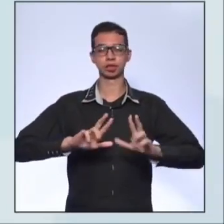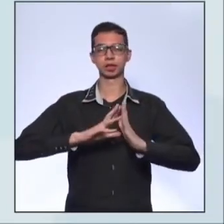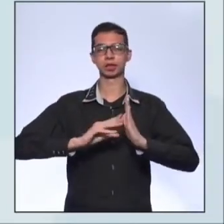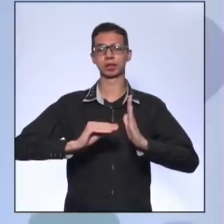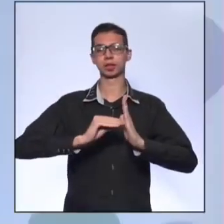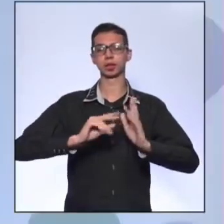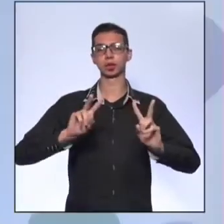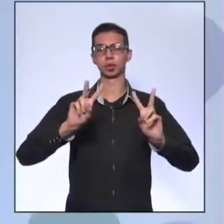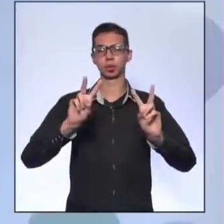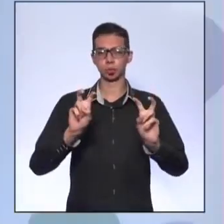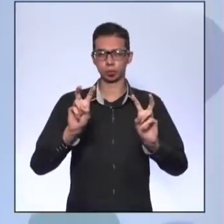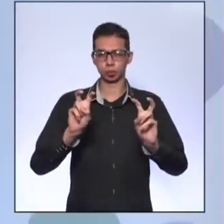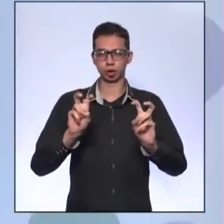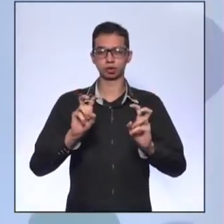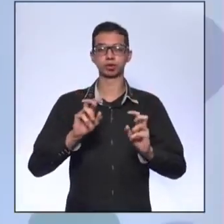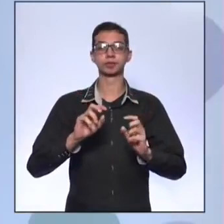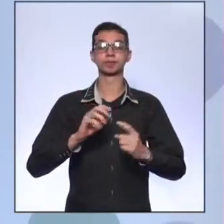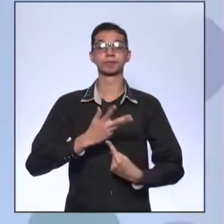era digital.